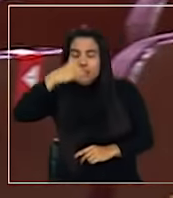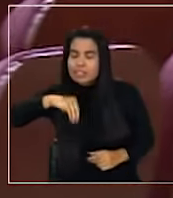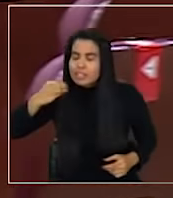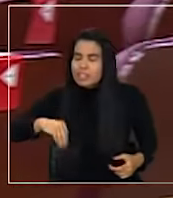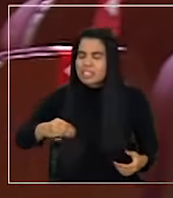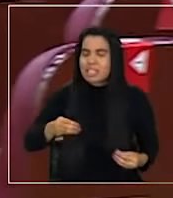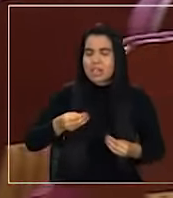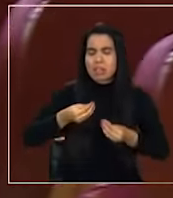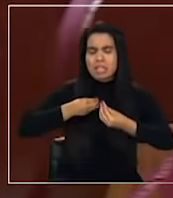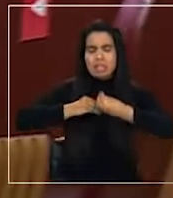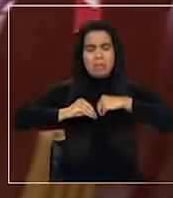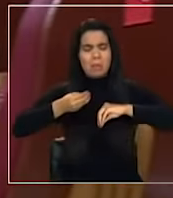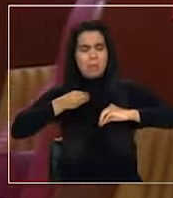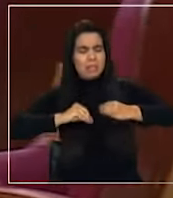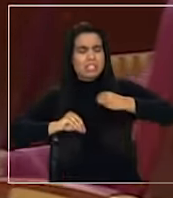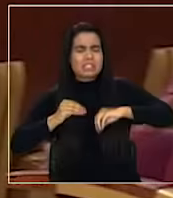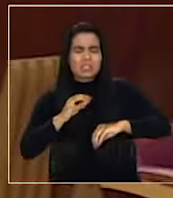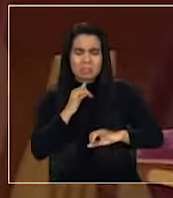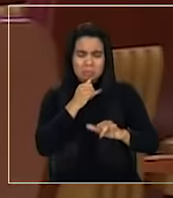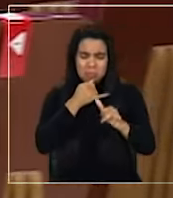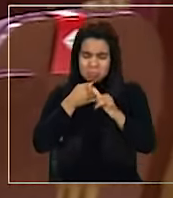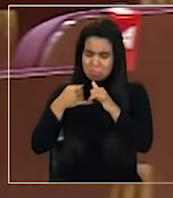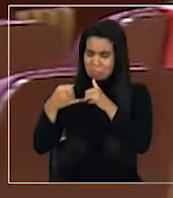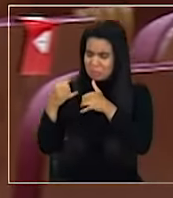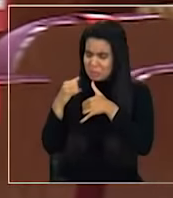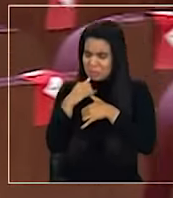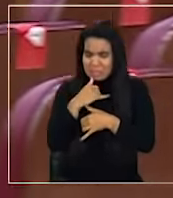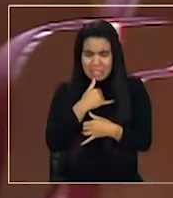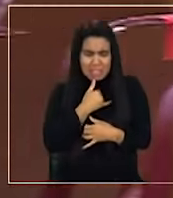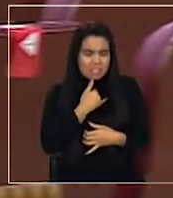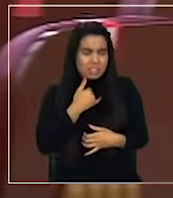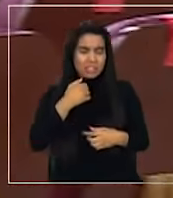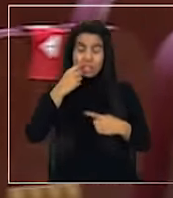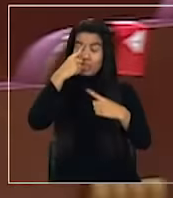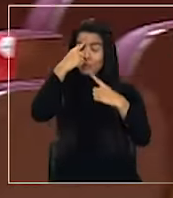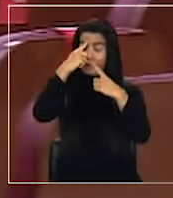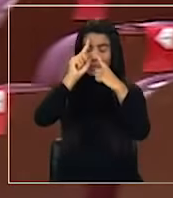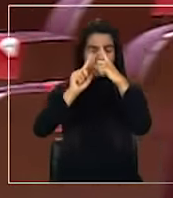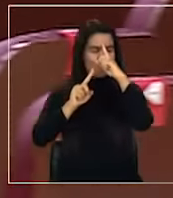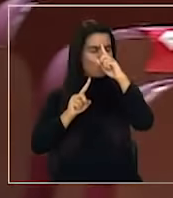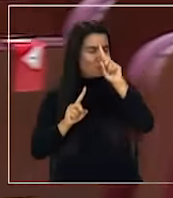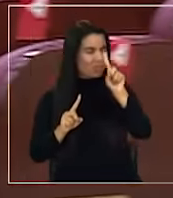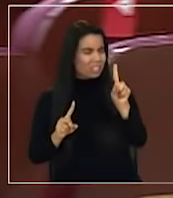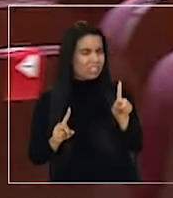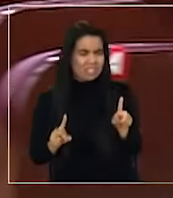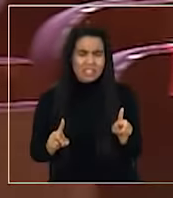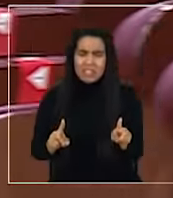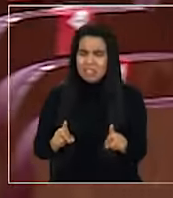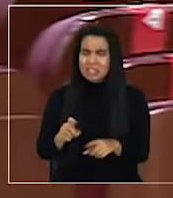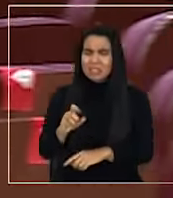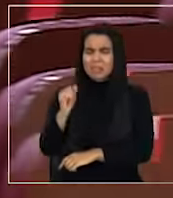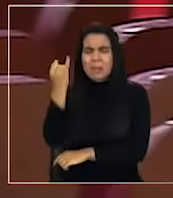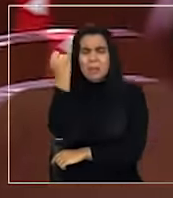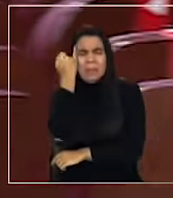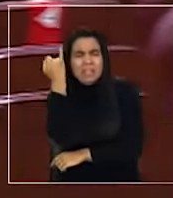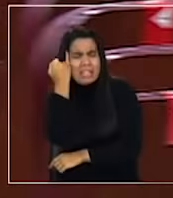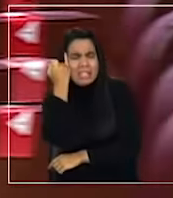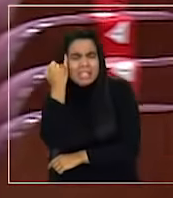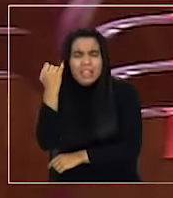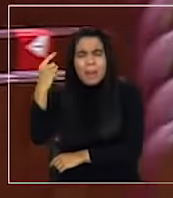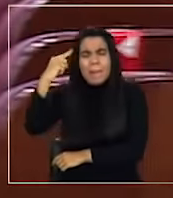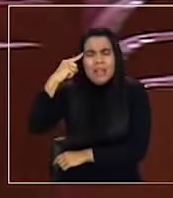toda depressão, tristeza, toda dúvida, moleza, preguiça,